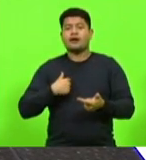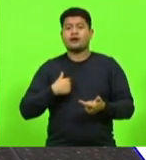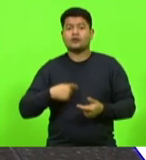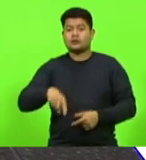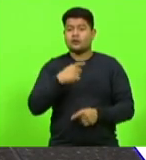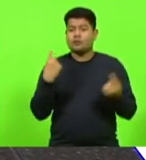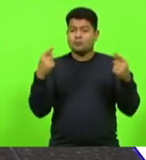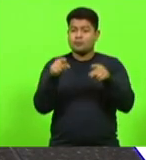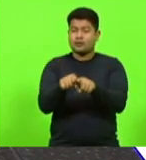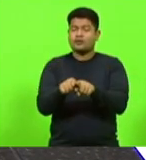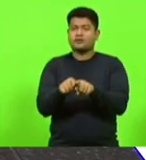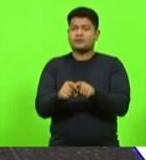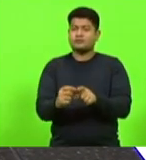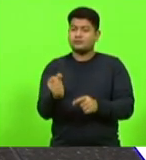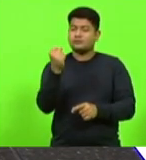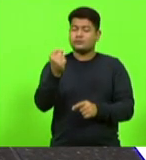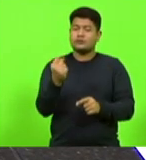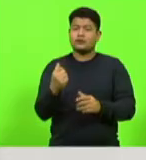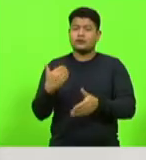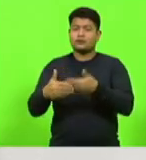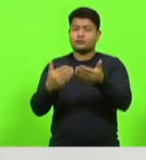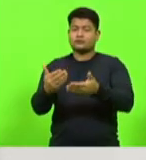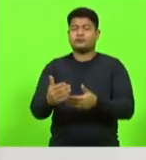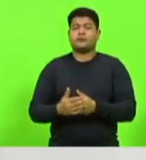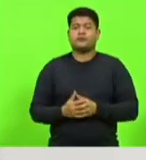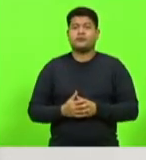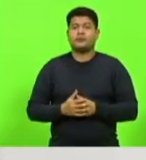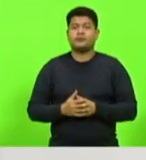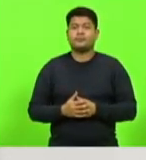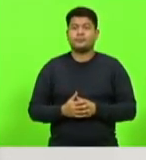mais forte daqui para frente. Muito obrigado.